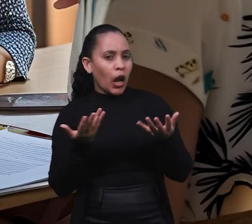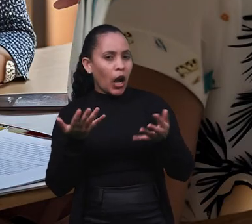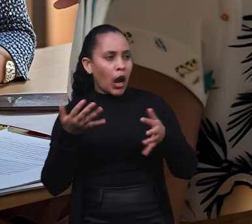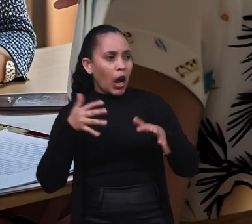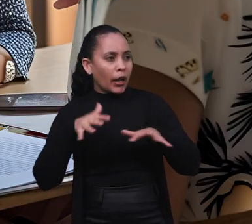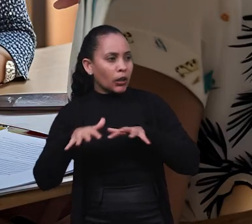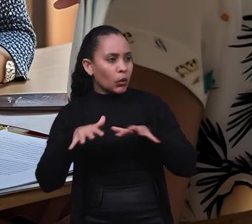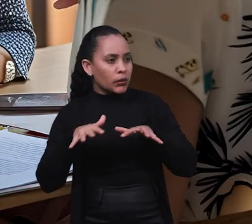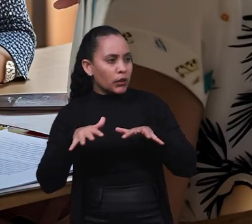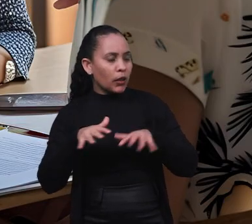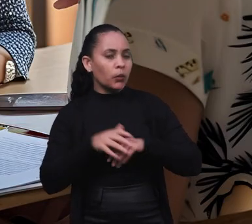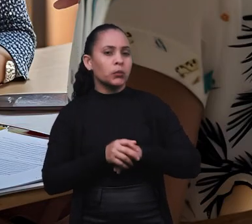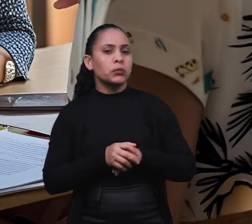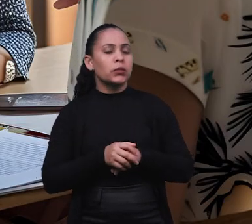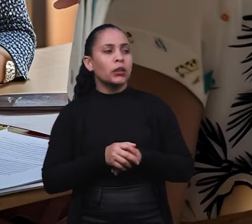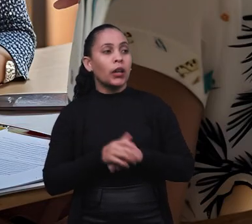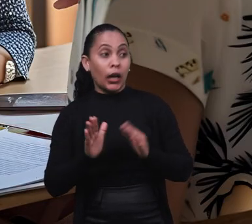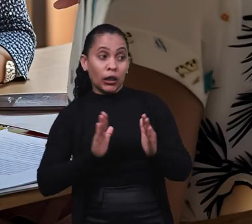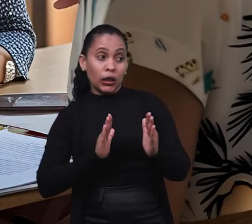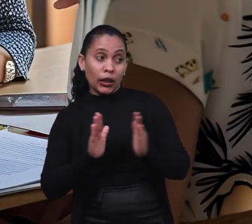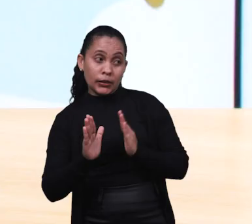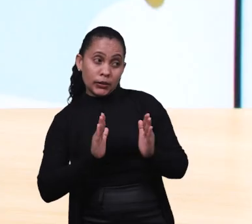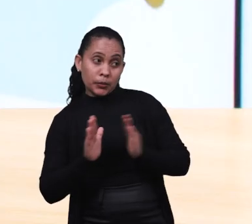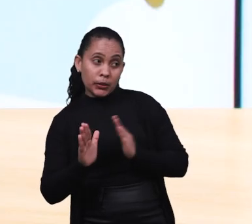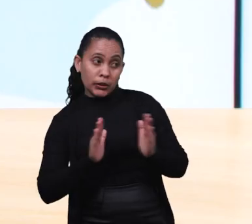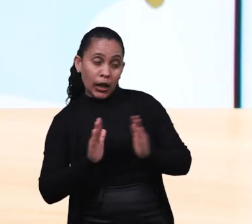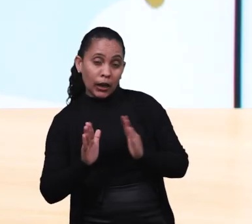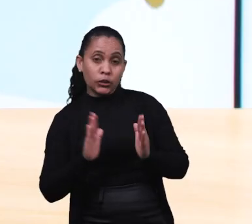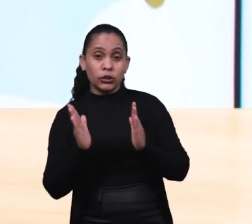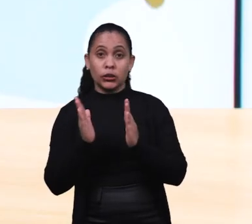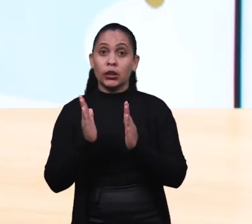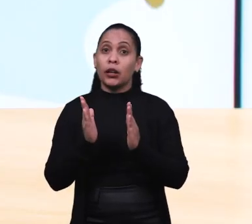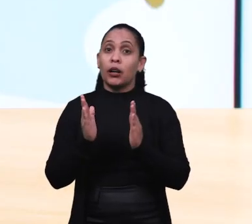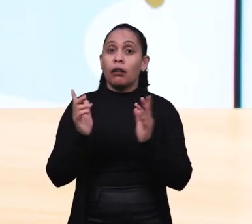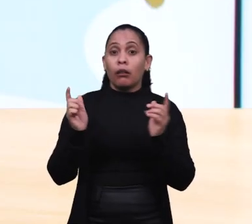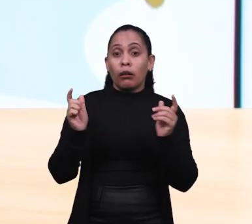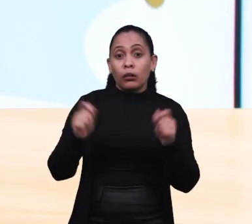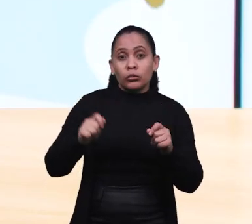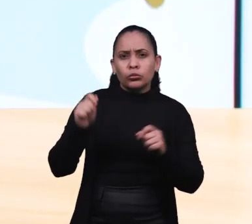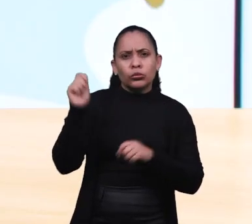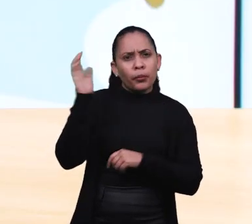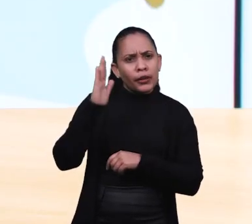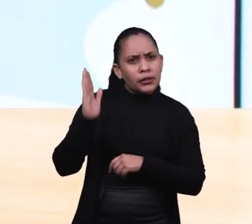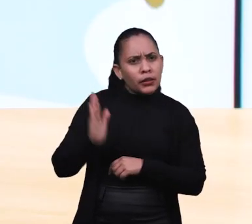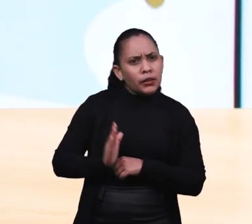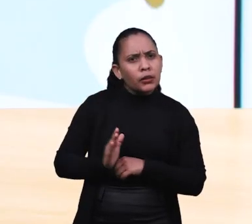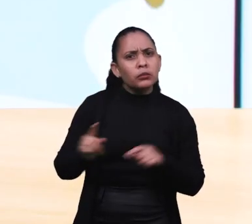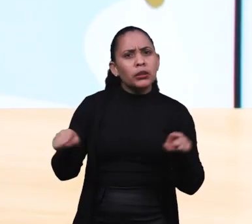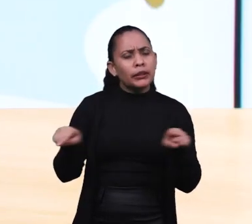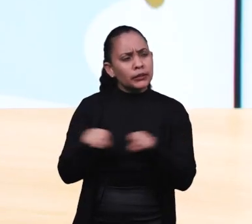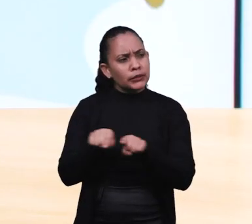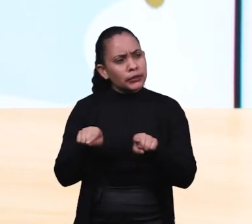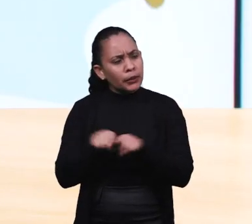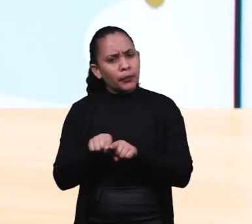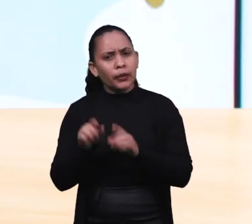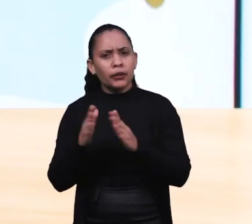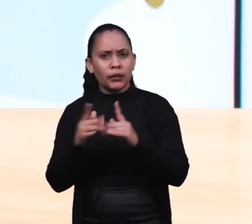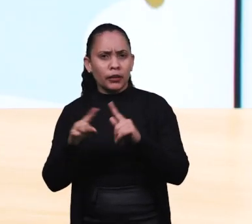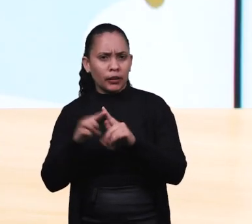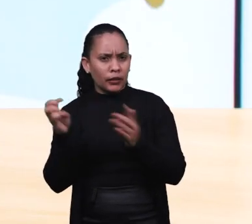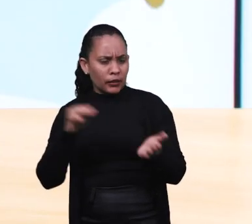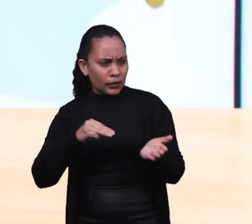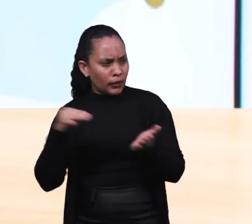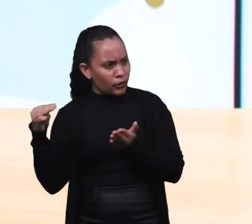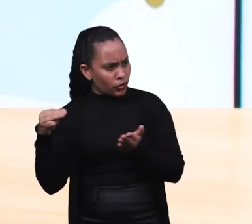nos ambientes escolares? Olha, já temos visto um grande avanço nas igrejas, mas principalmente falando